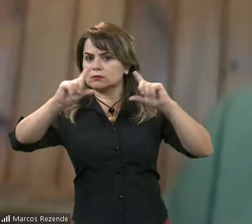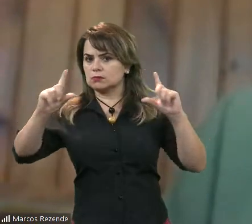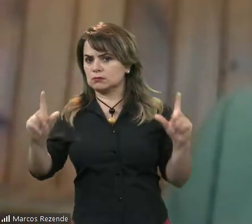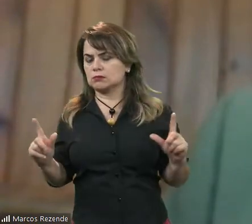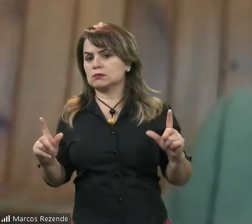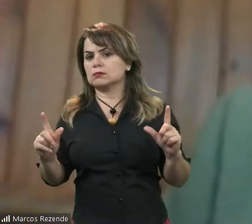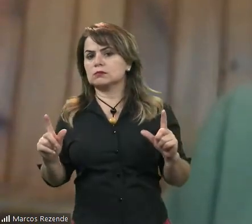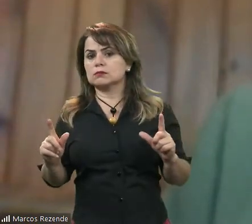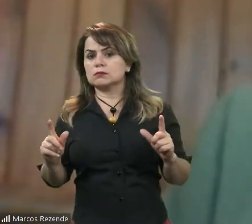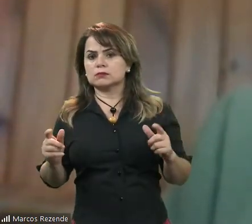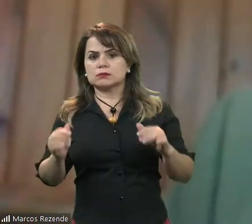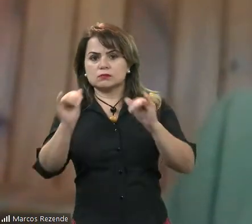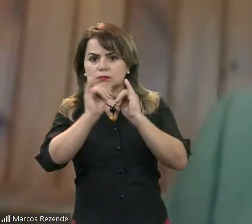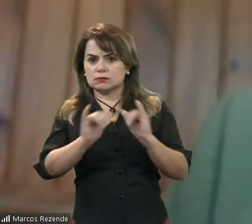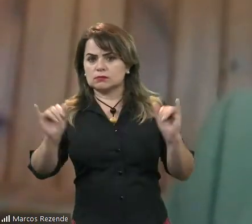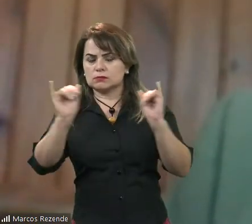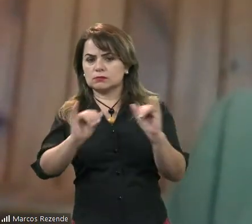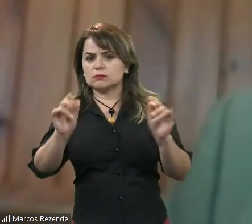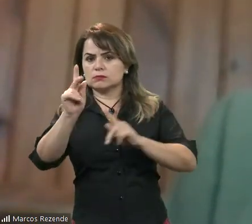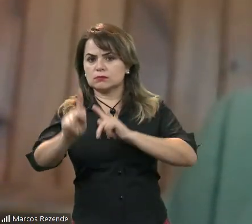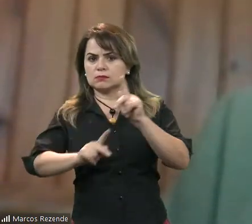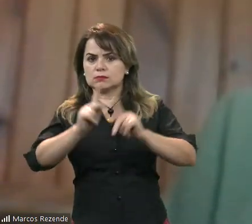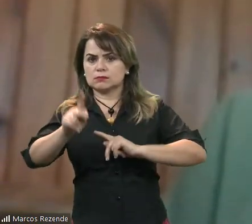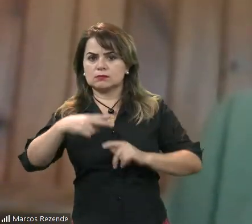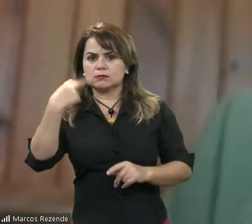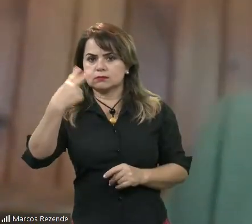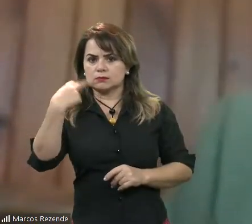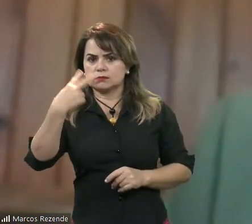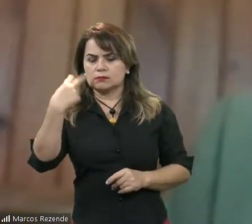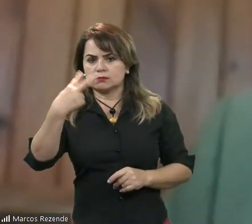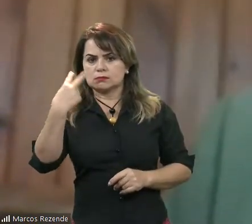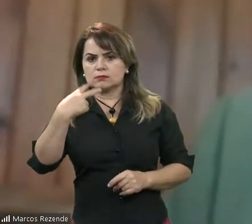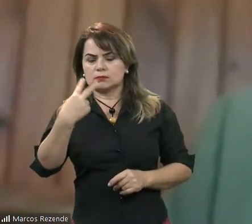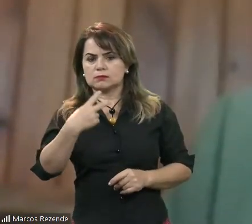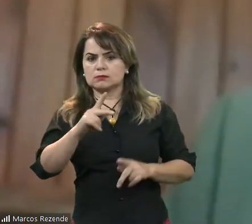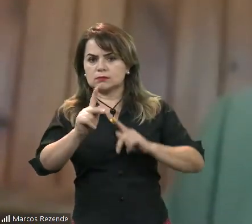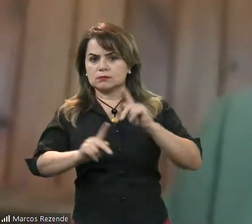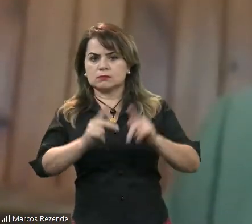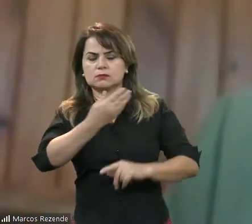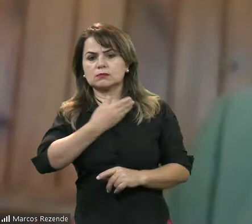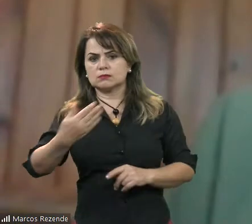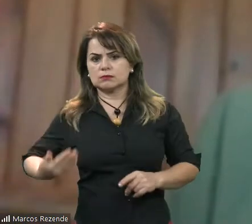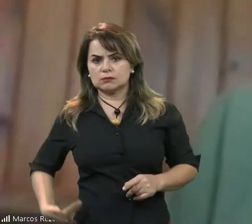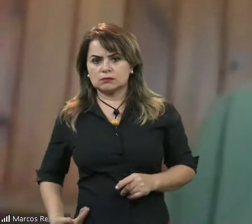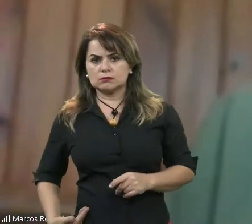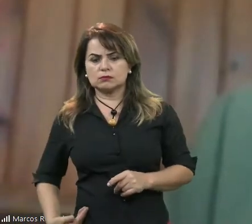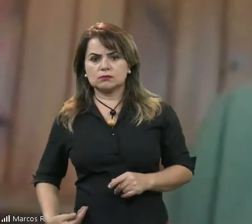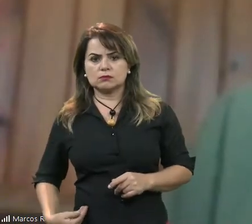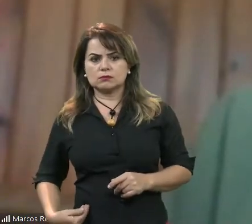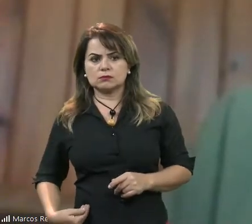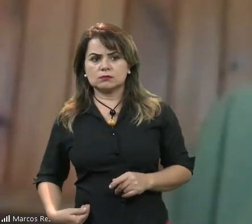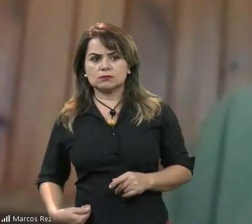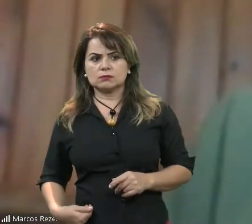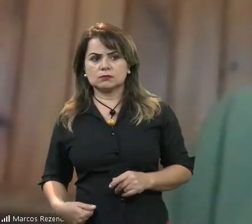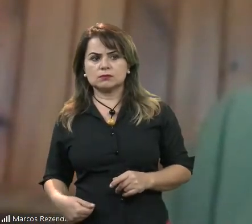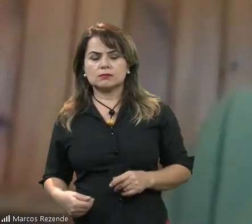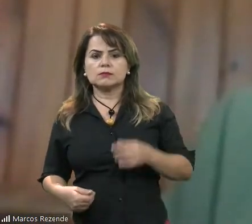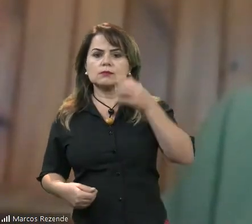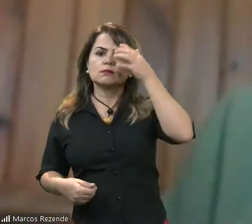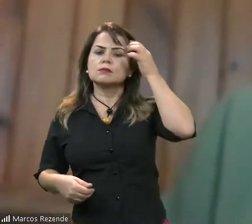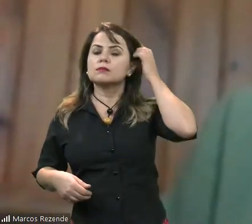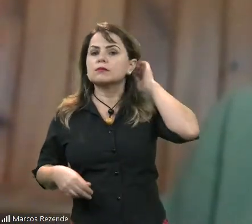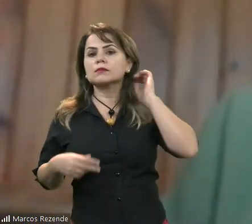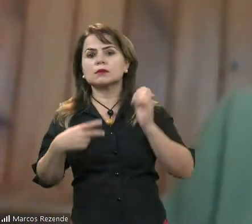Informo ao plenário, aos senhores vereadores e ao público em geral que fará que, para fazer uso